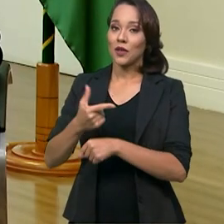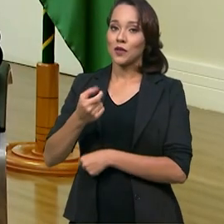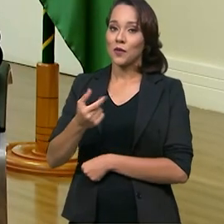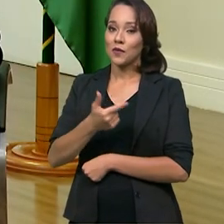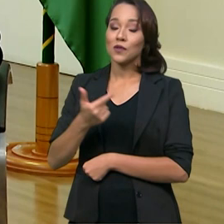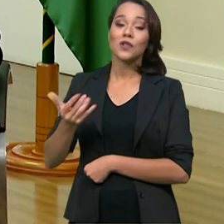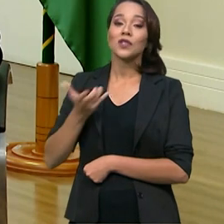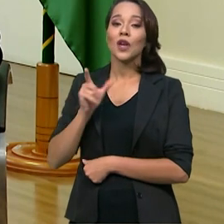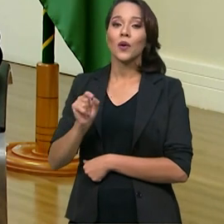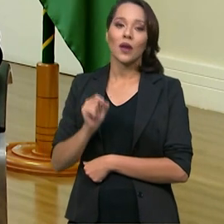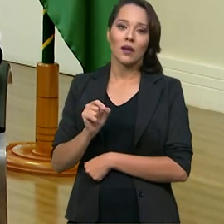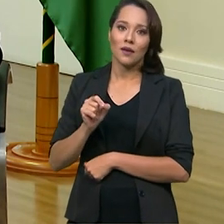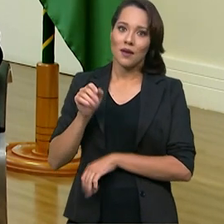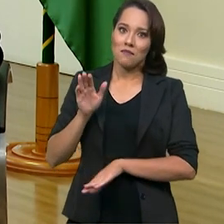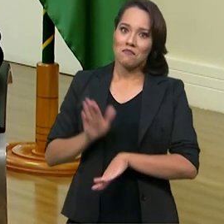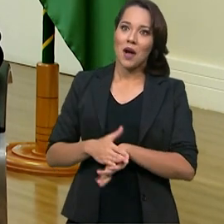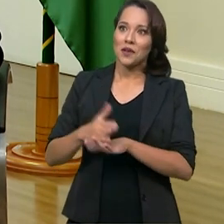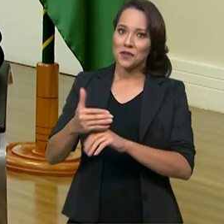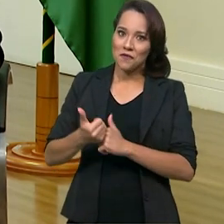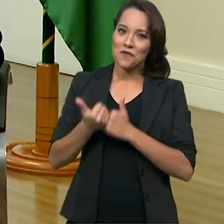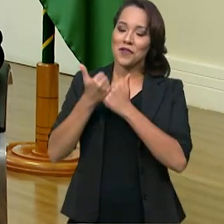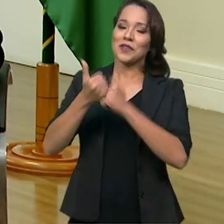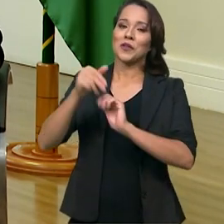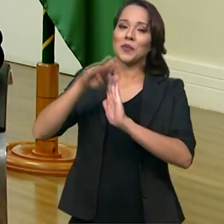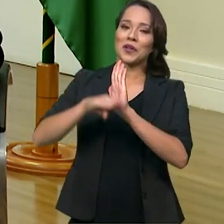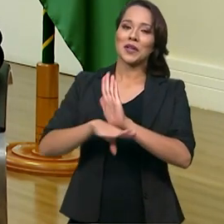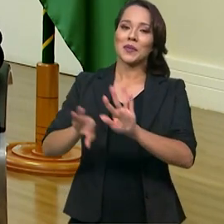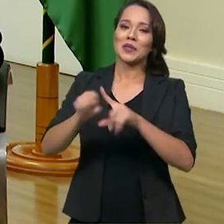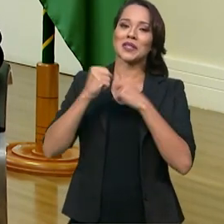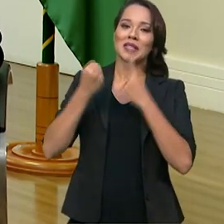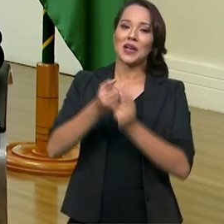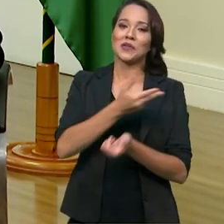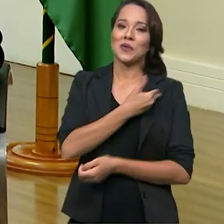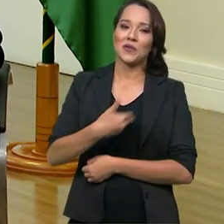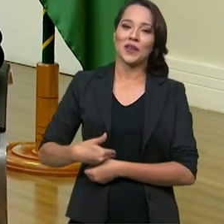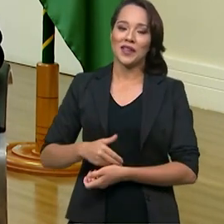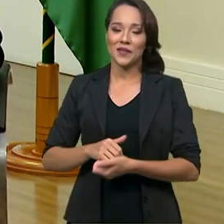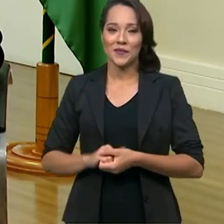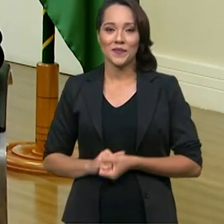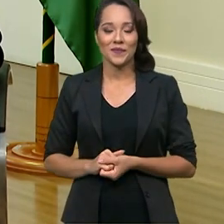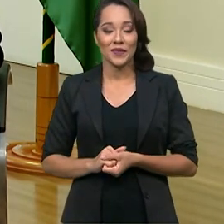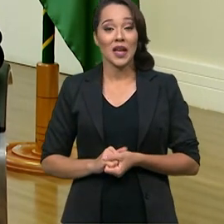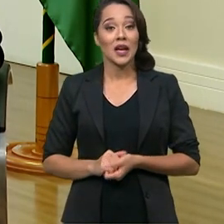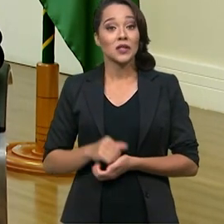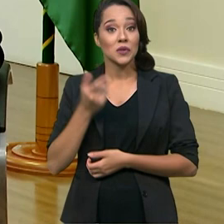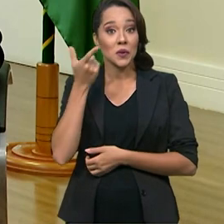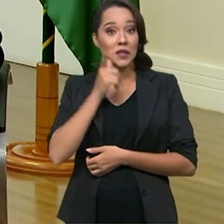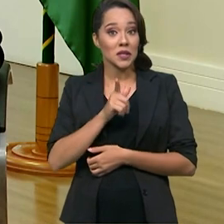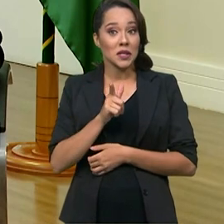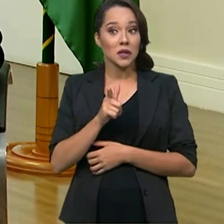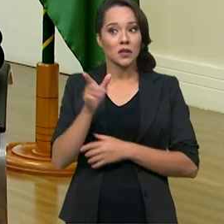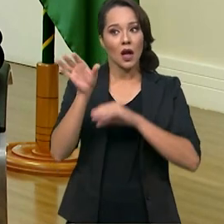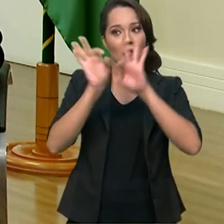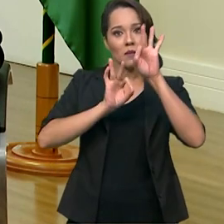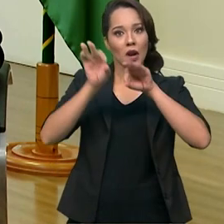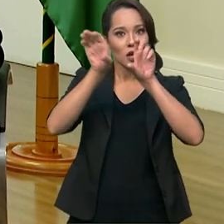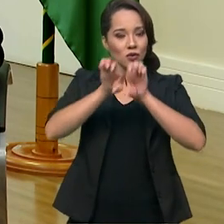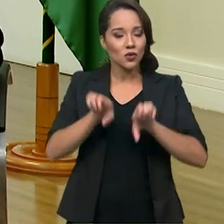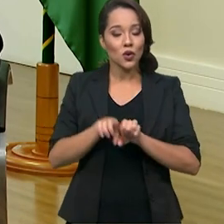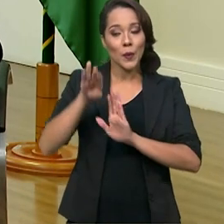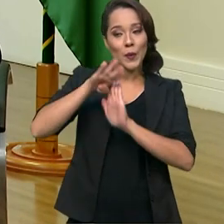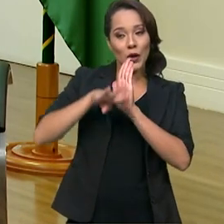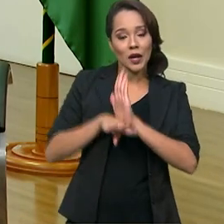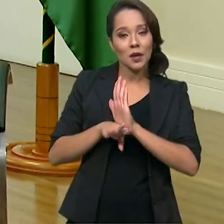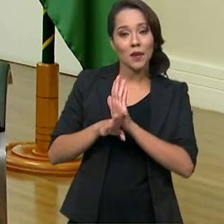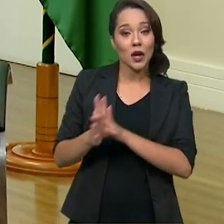nós queremos é cada vez mais reforçar os programas sociais do governo. Conseguimos sim estruturar um programa